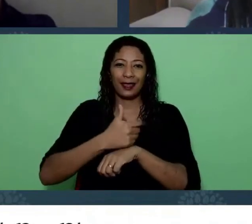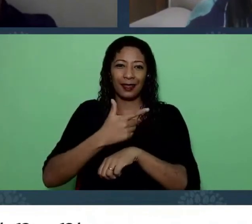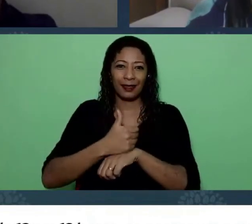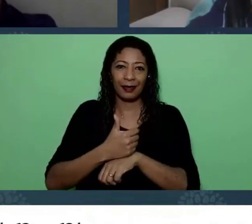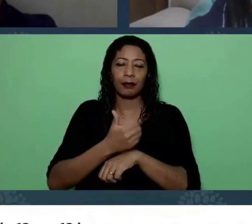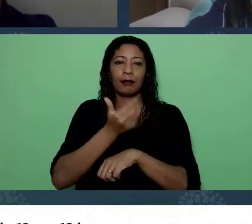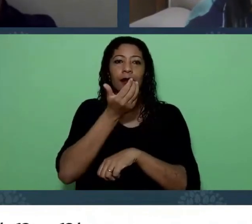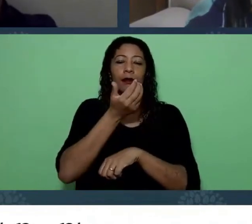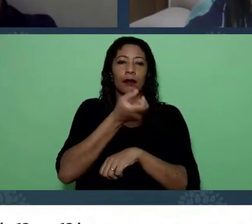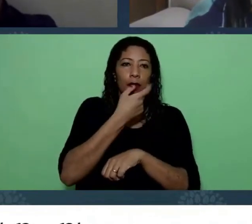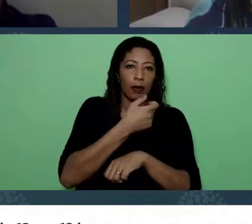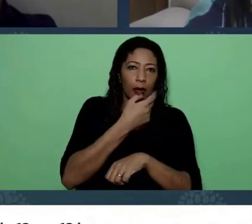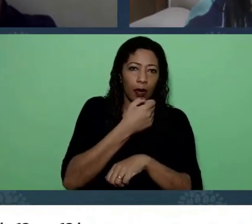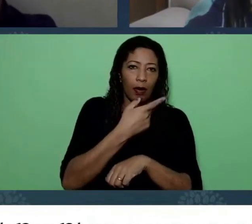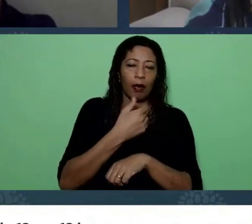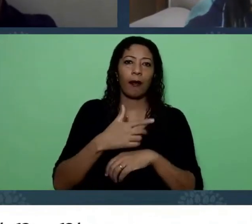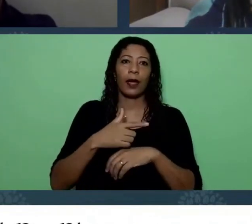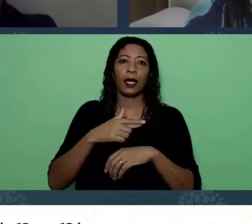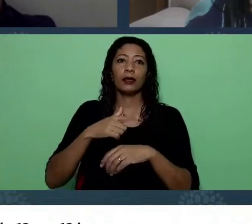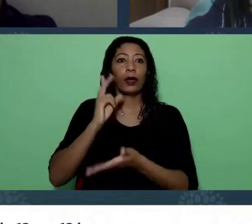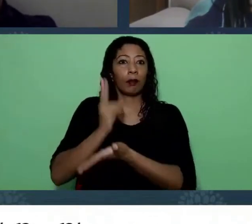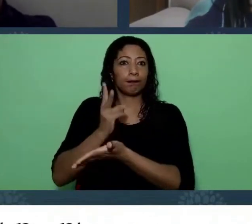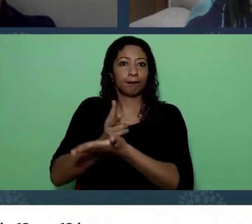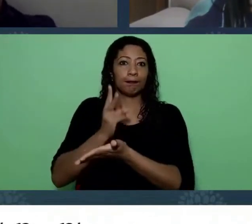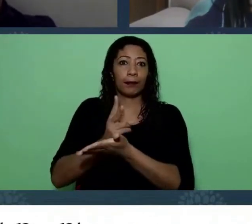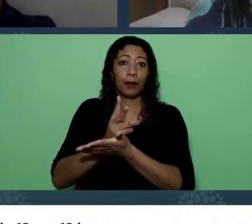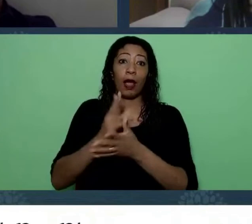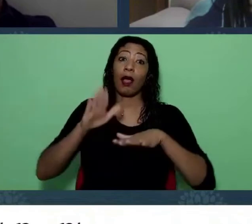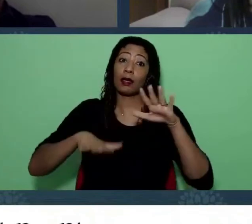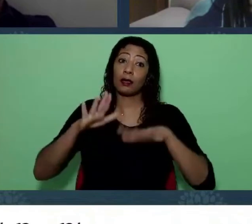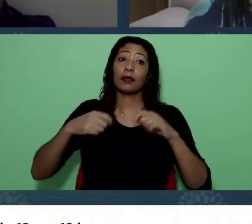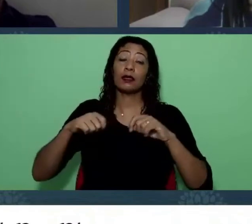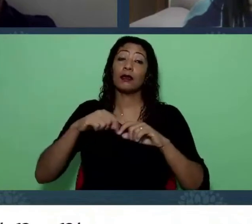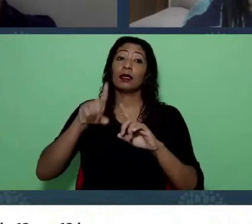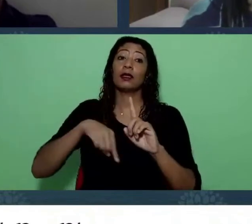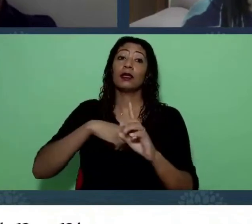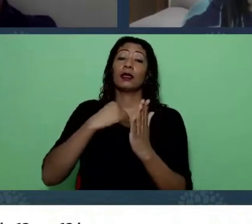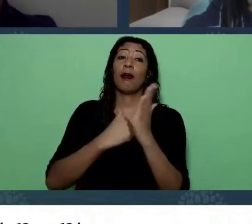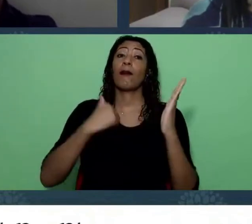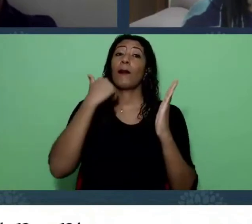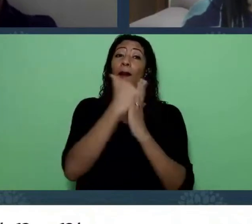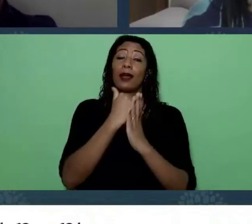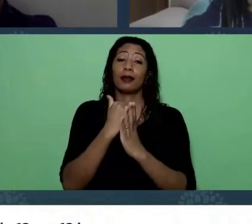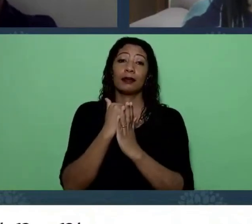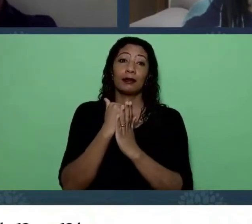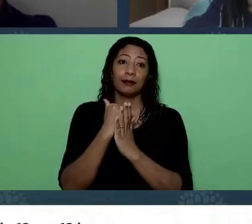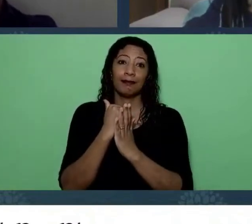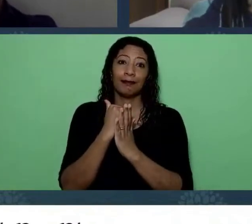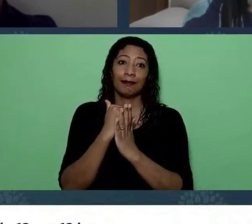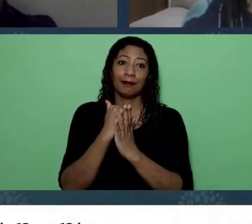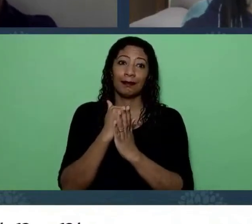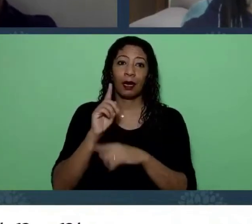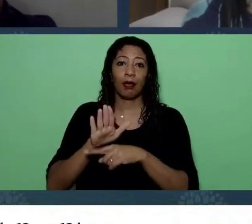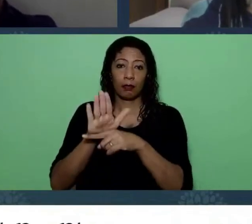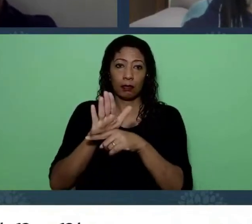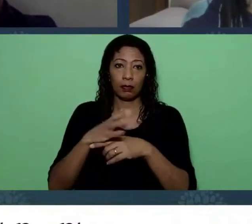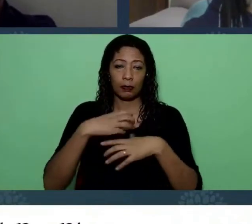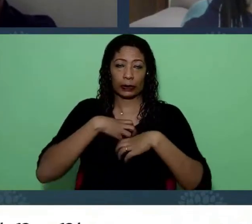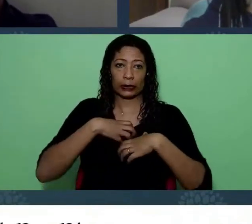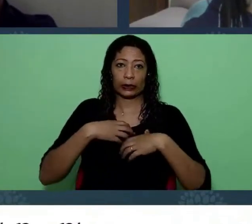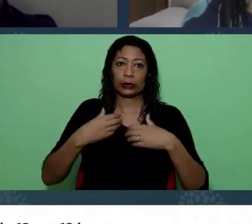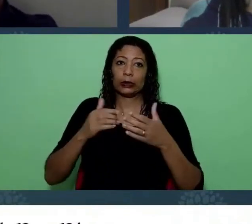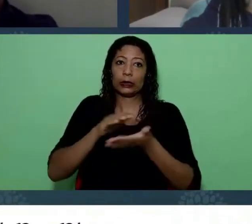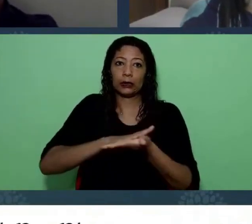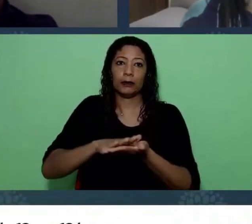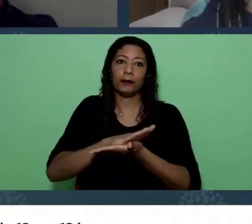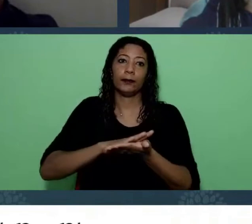aumentar esse tratamento para uma etapa superior, para deixar você sem controles. E eu vou focar muito nesse conceito aqui,